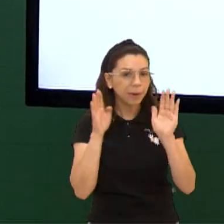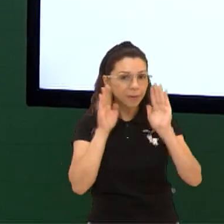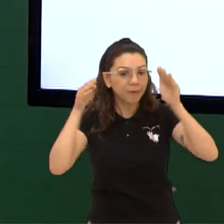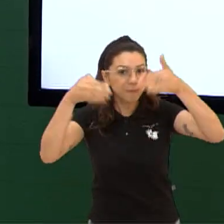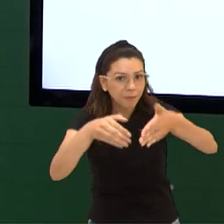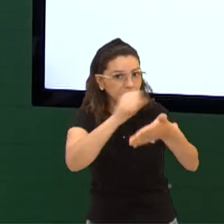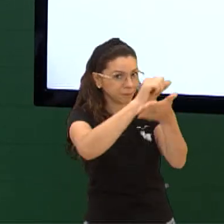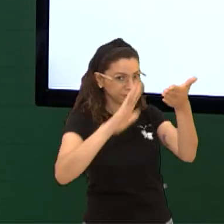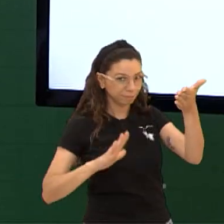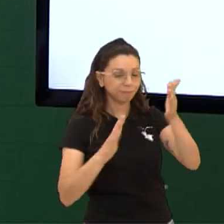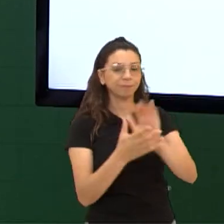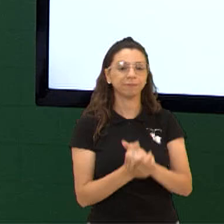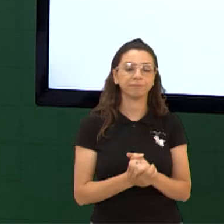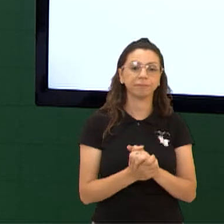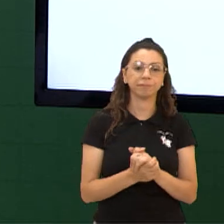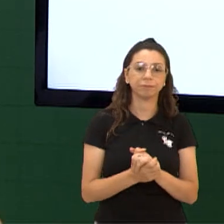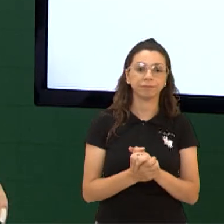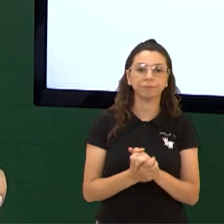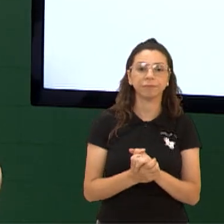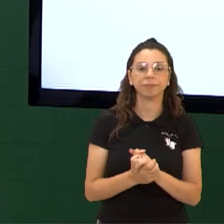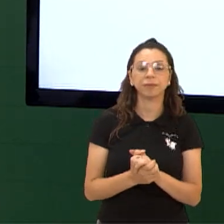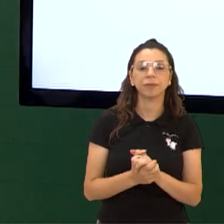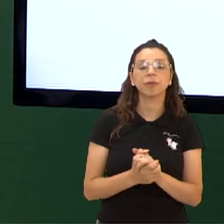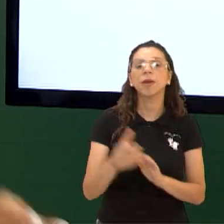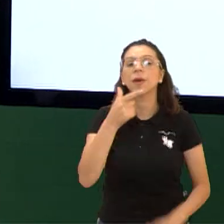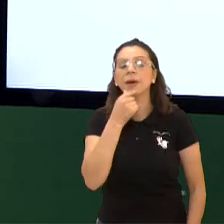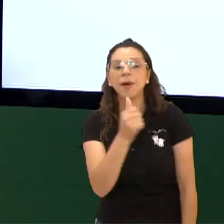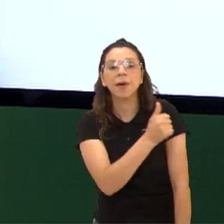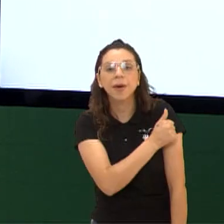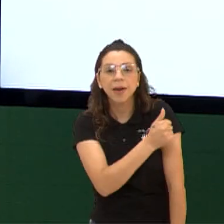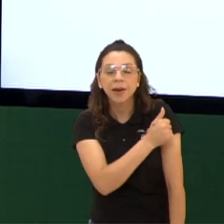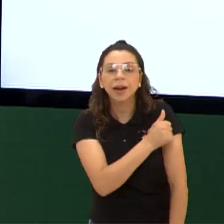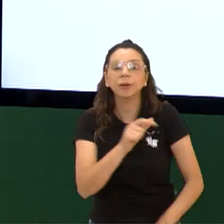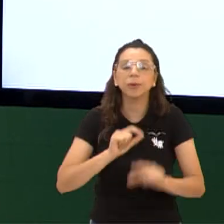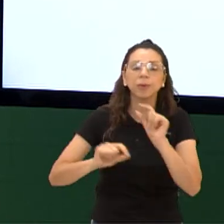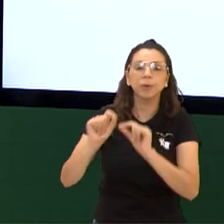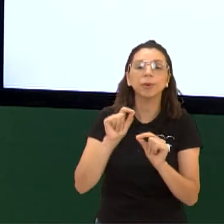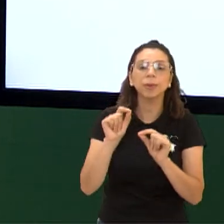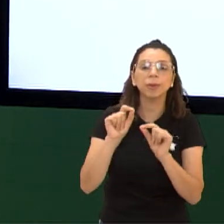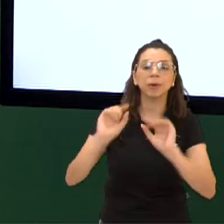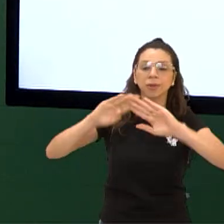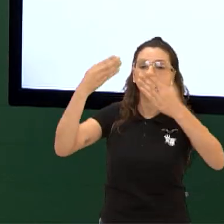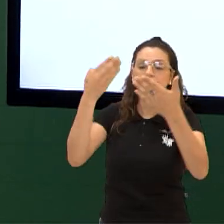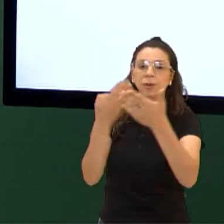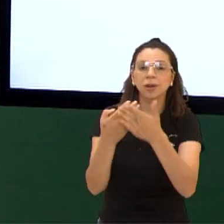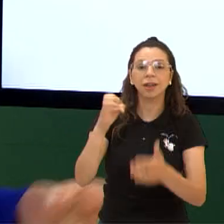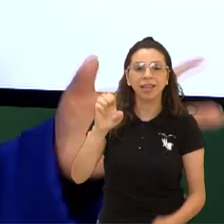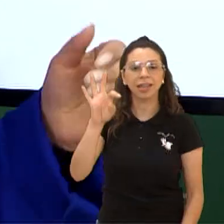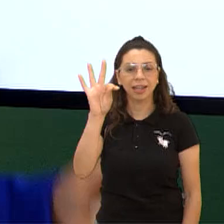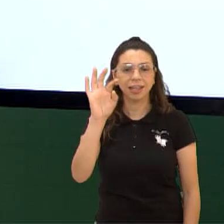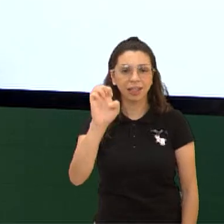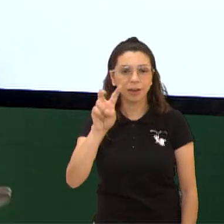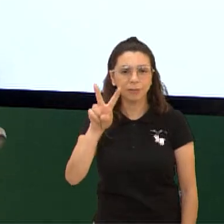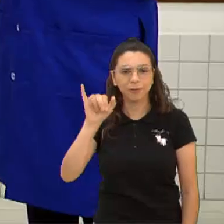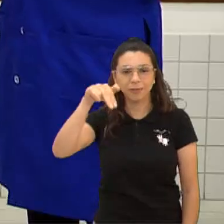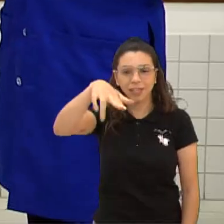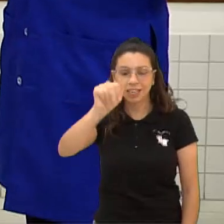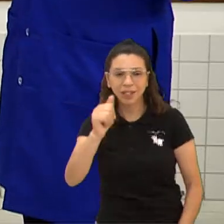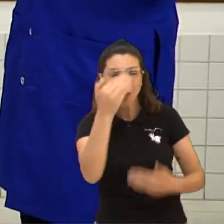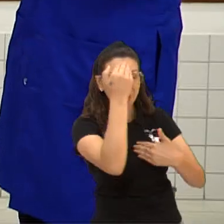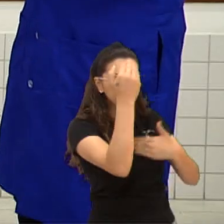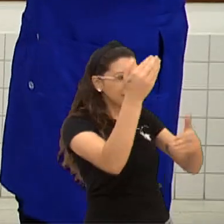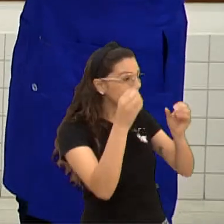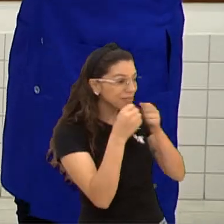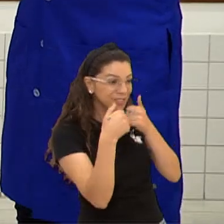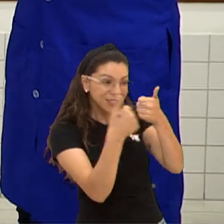ao quiz. Brian, do Etelvina Ribas, vocês são demais. Obrigada. Olha aí, professora. Que